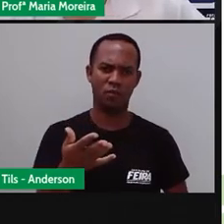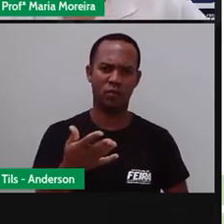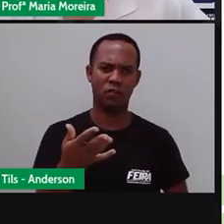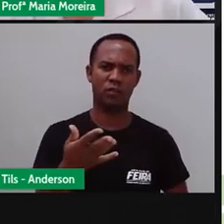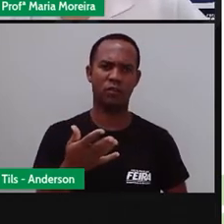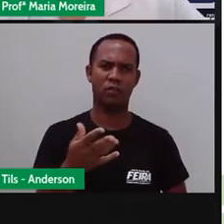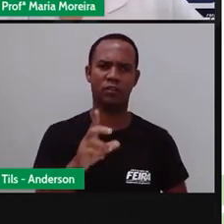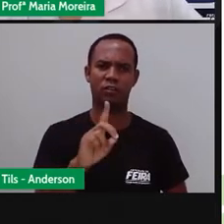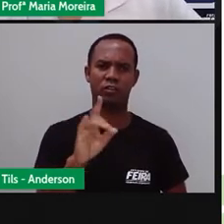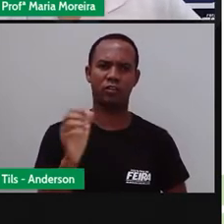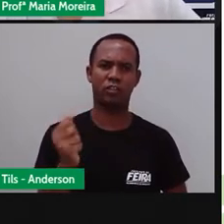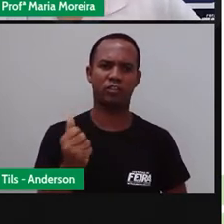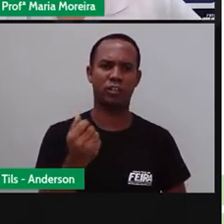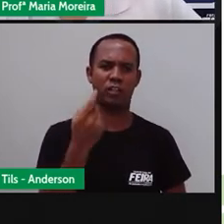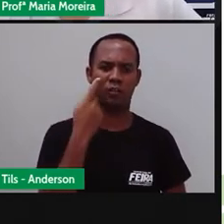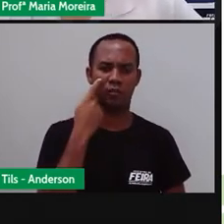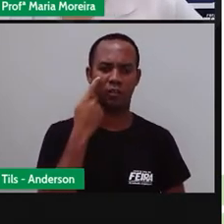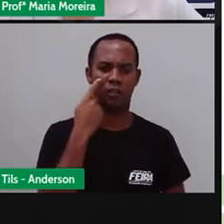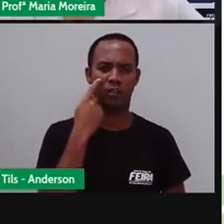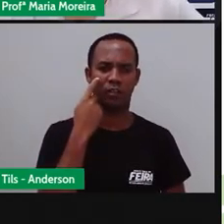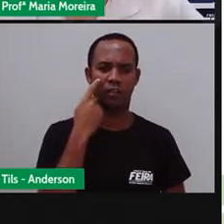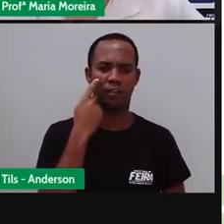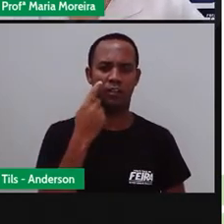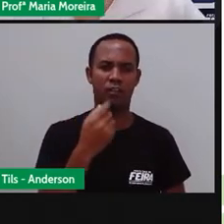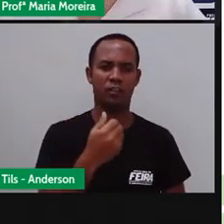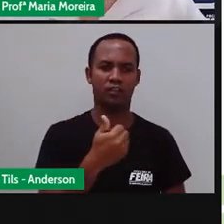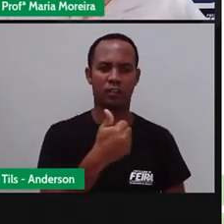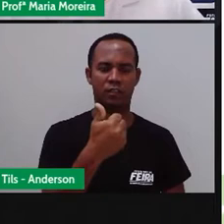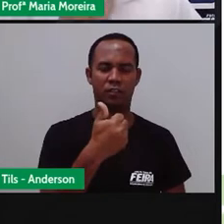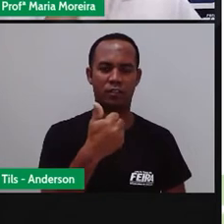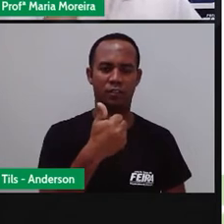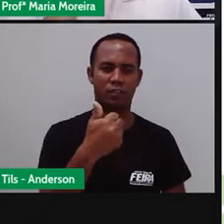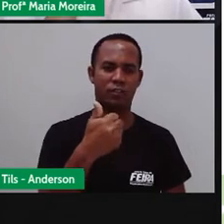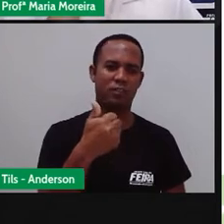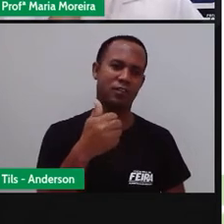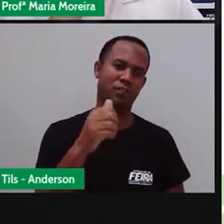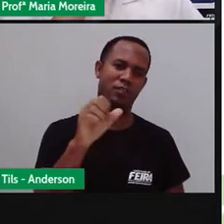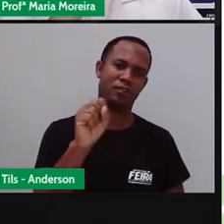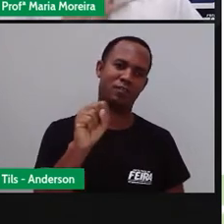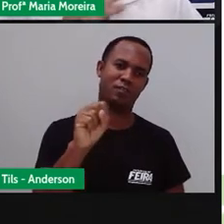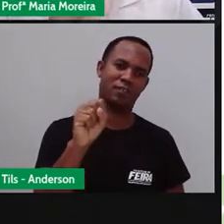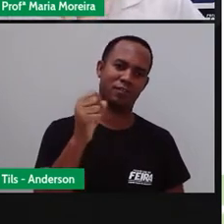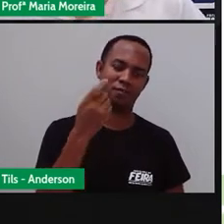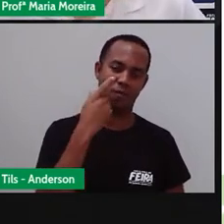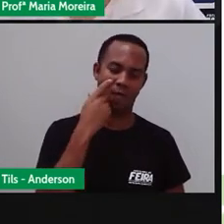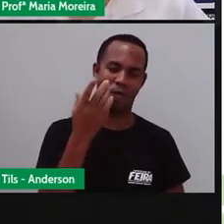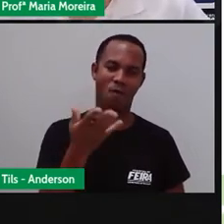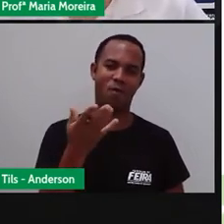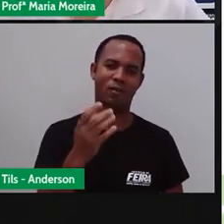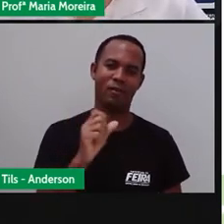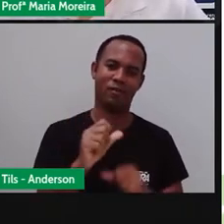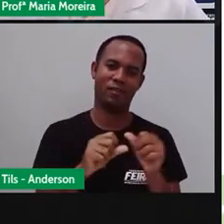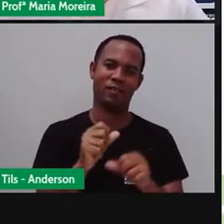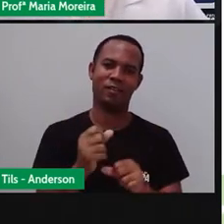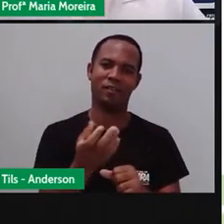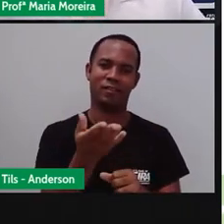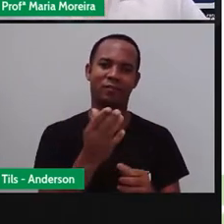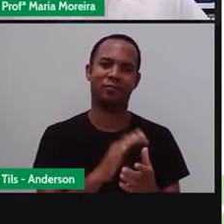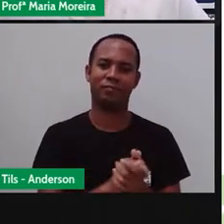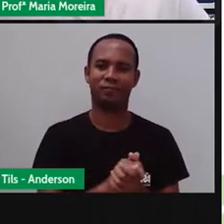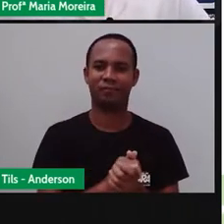de 18. 19 é amanhã, que é sábado. A gente tá querendo tanto que chega o sábado, Anderson, que até a data do slide a gente